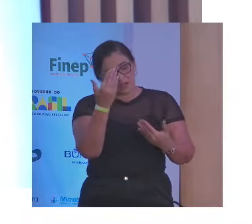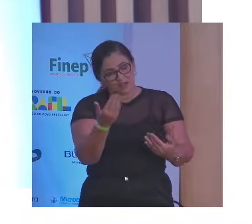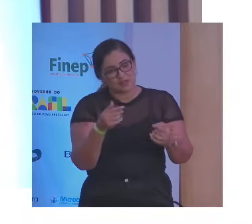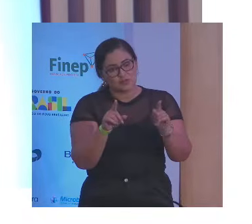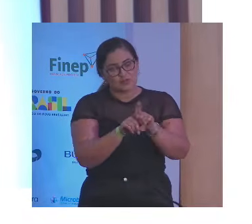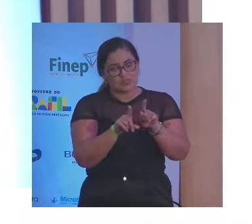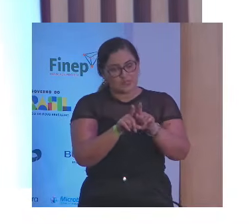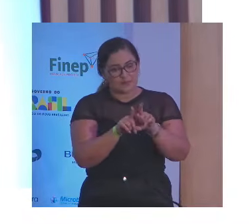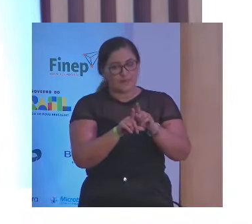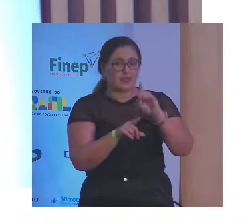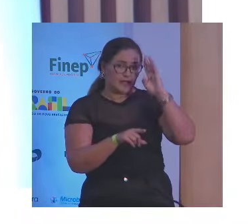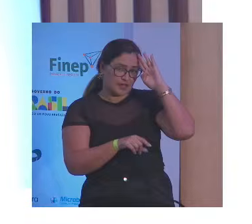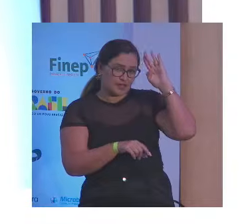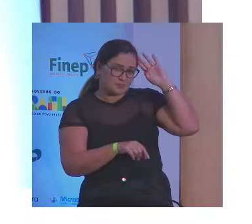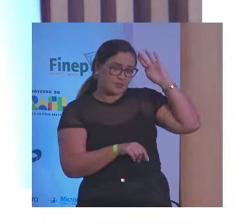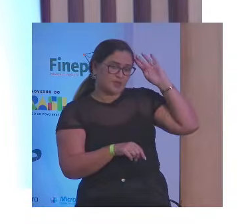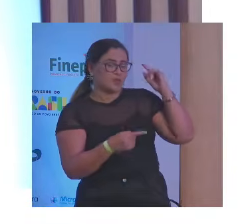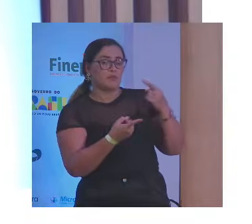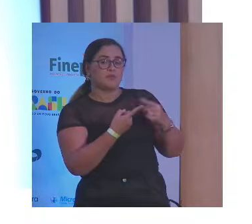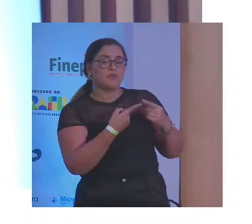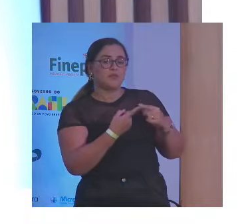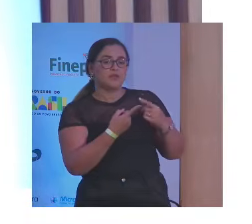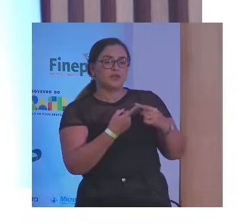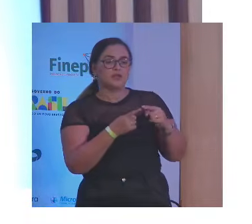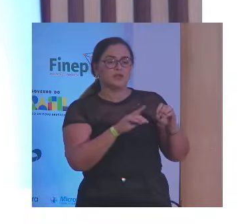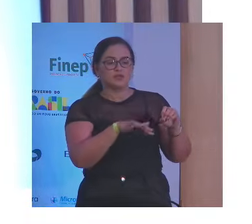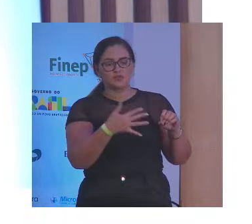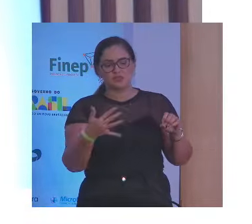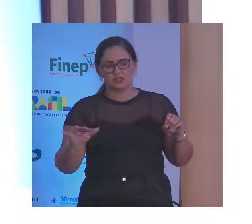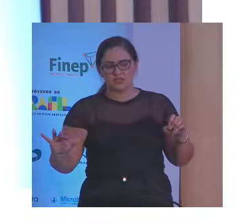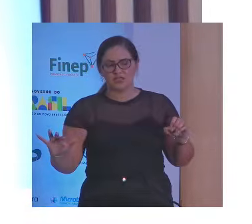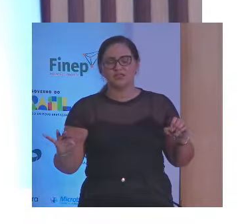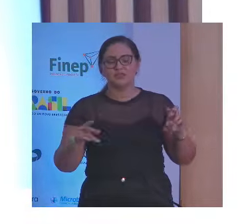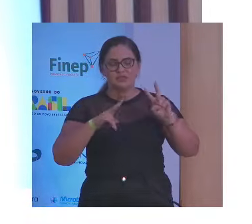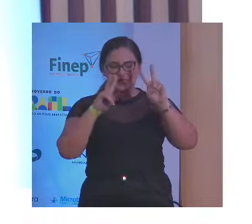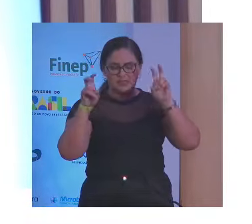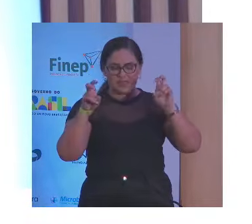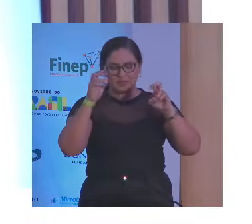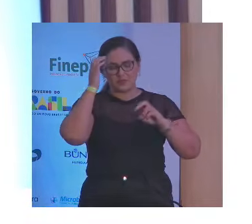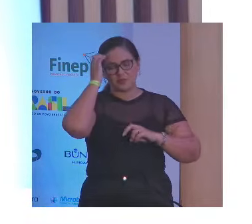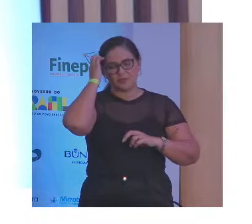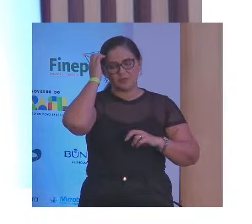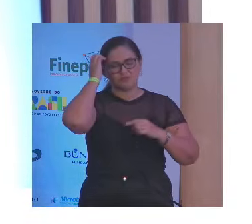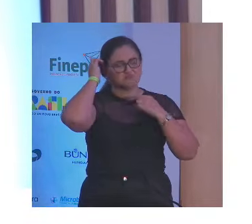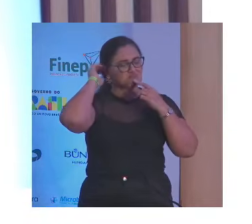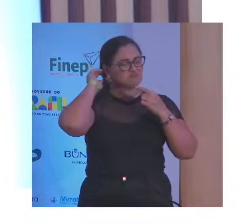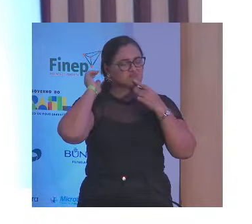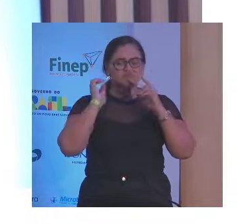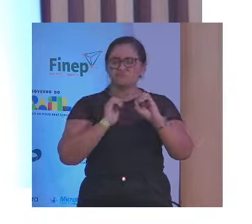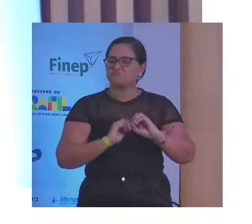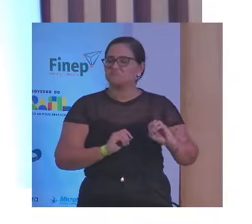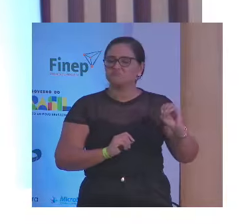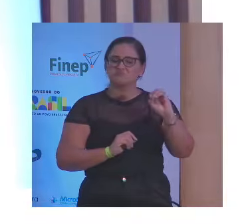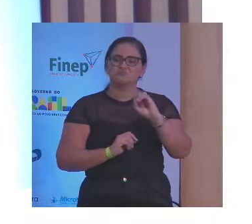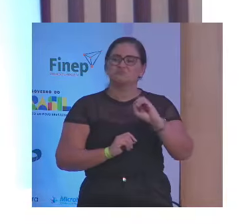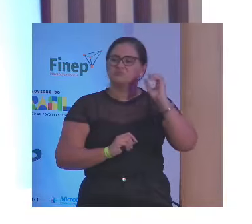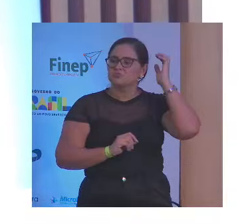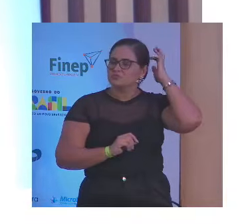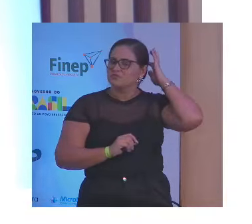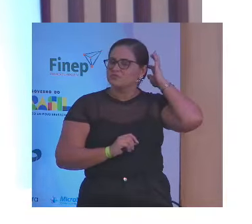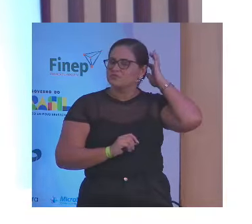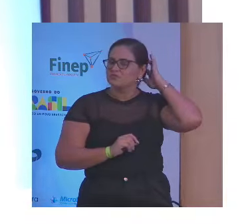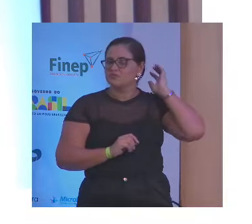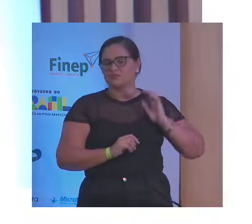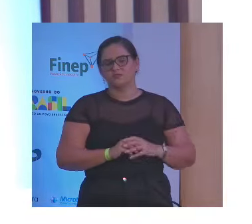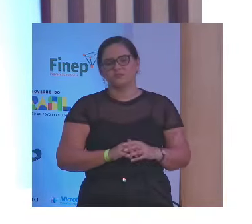também à Academia por ter escolhido os oceanos como tema desse ano. Sem dúvida, bom, nós